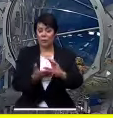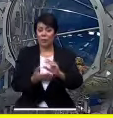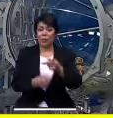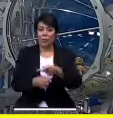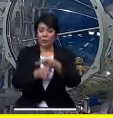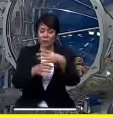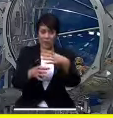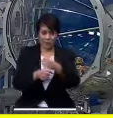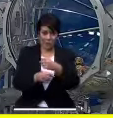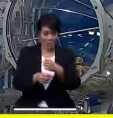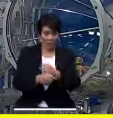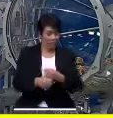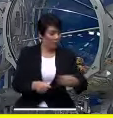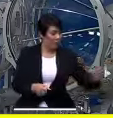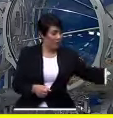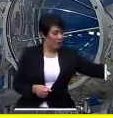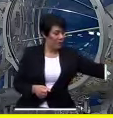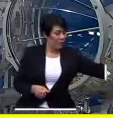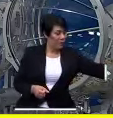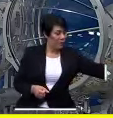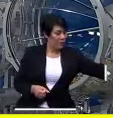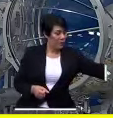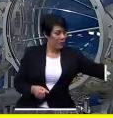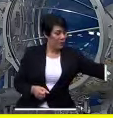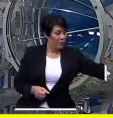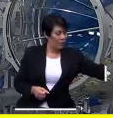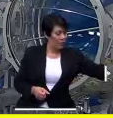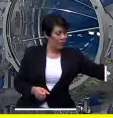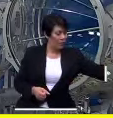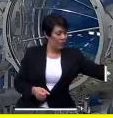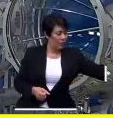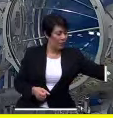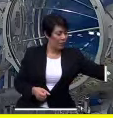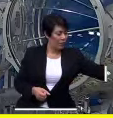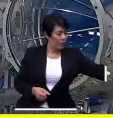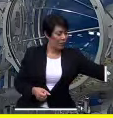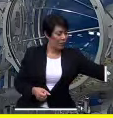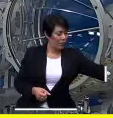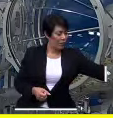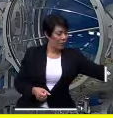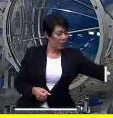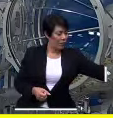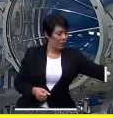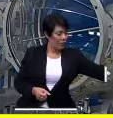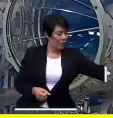poderá saber de onde são as apostas vencedoras ou se o prêmio está acumulado. Loterias.caixa.gov.br